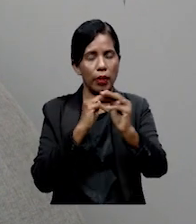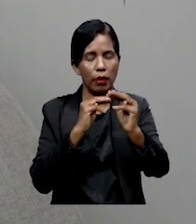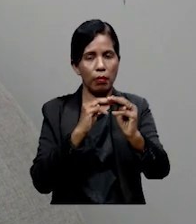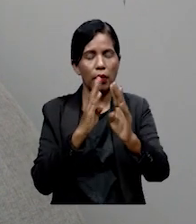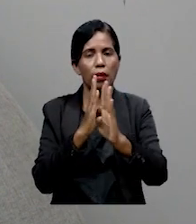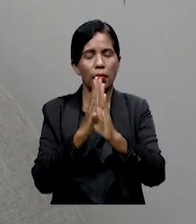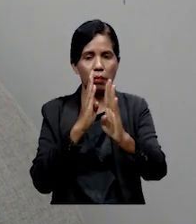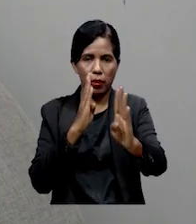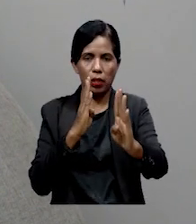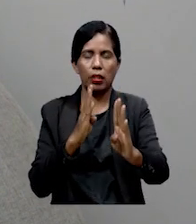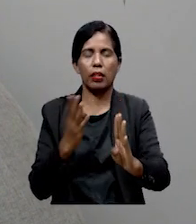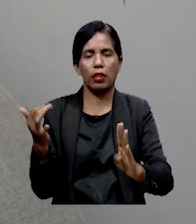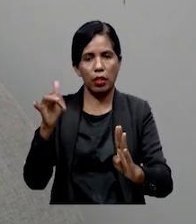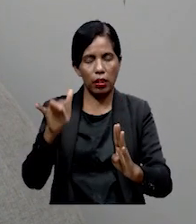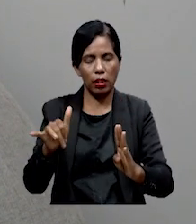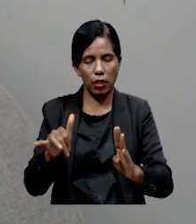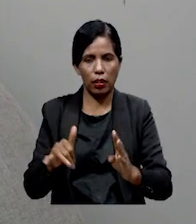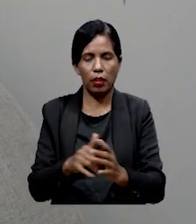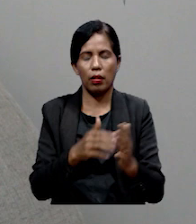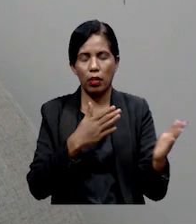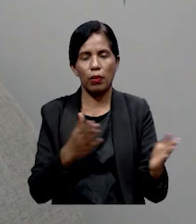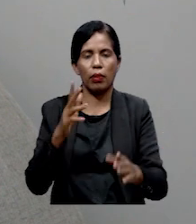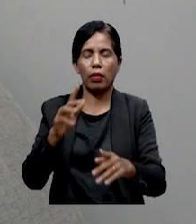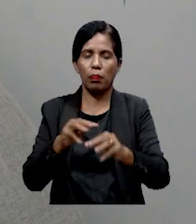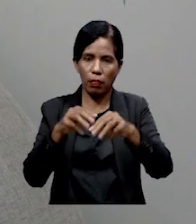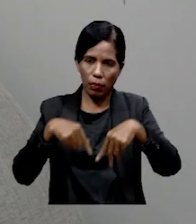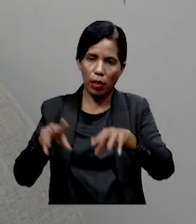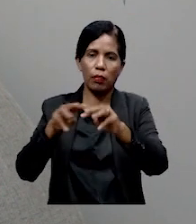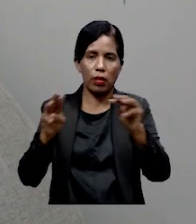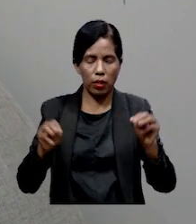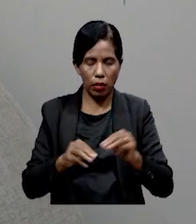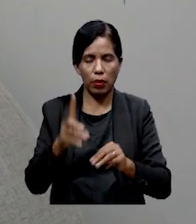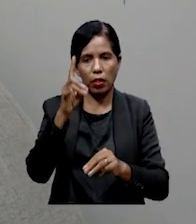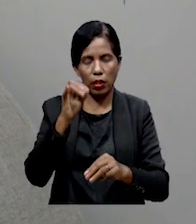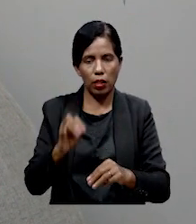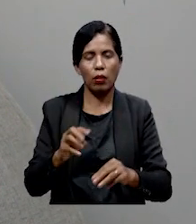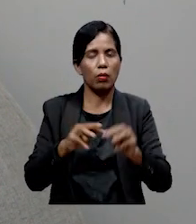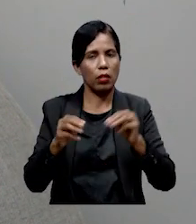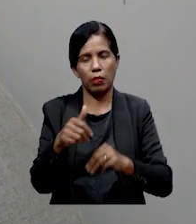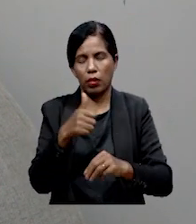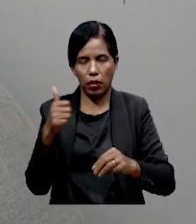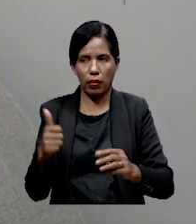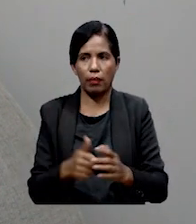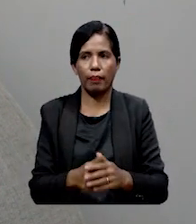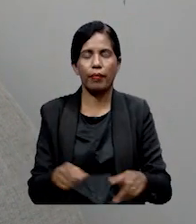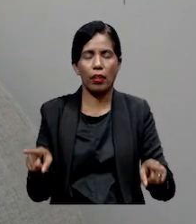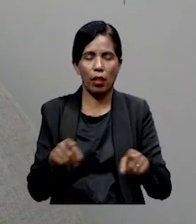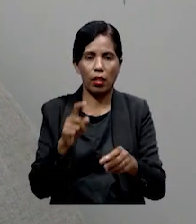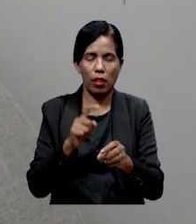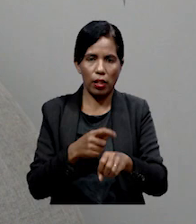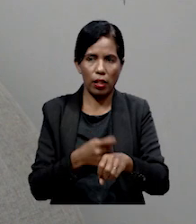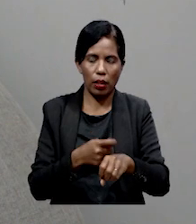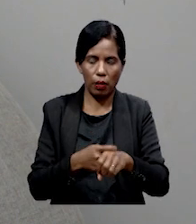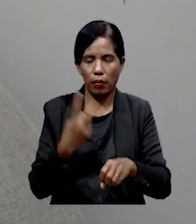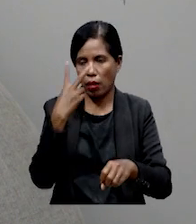a nessan bis, se a mesma que a operação entre os municípios, dele o município se a selo, e ao mesmo tempo haremos barro,